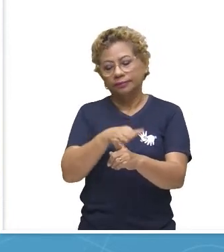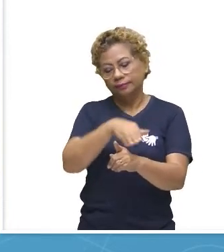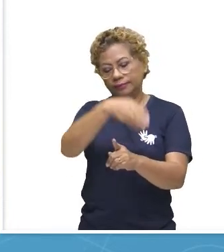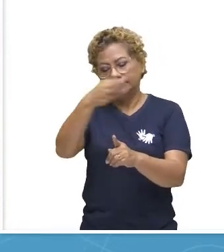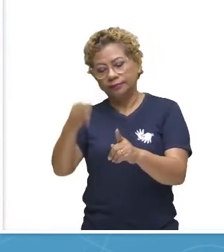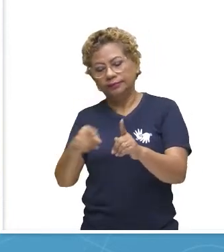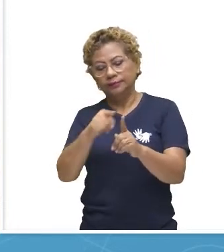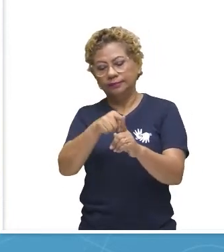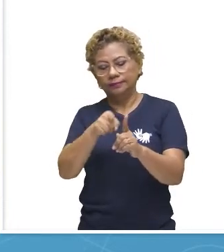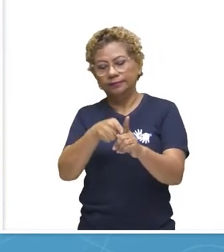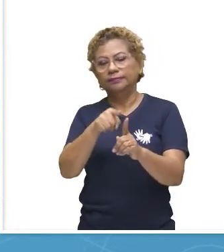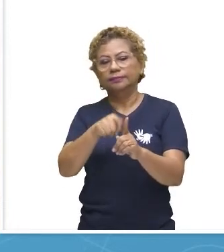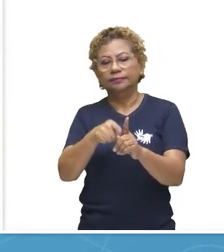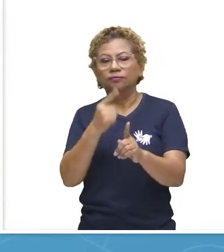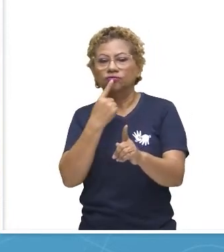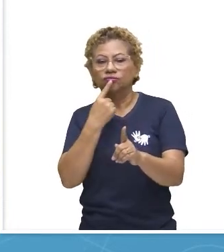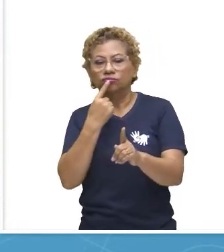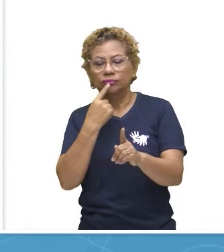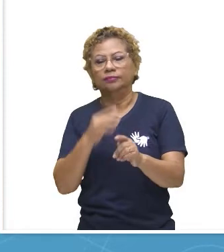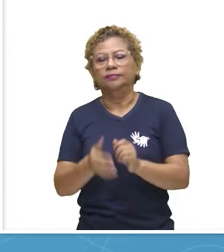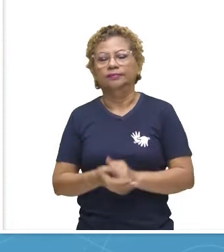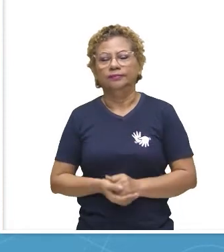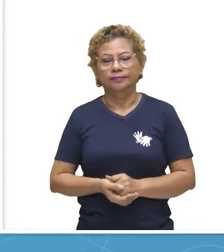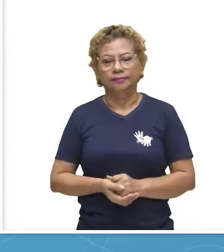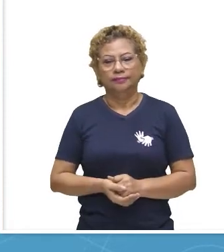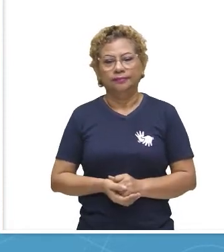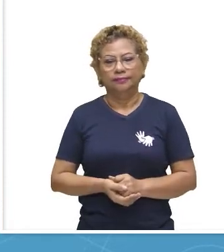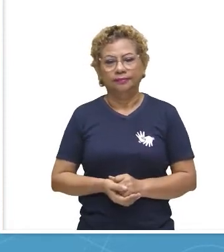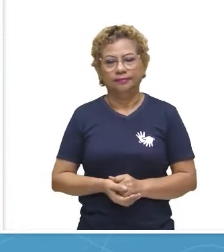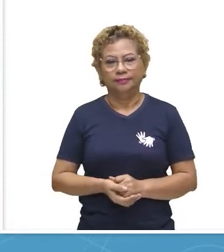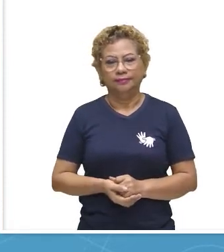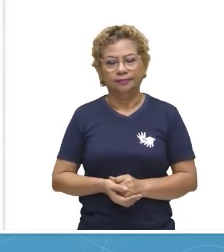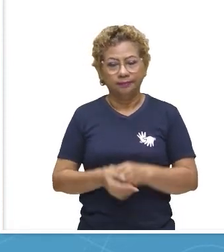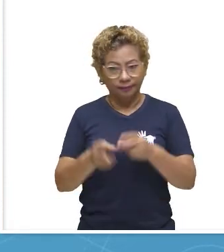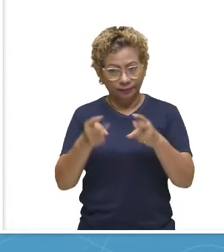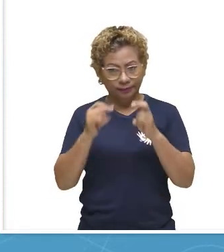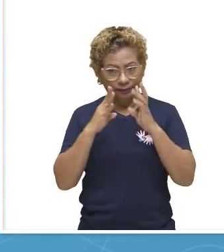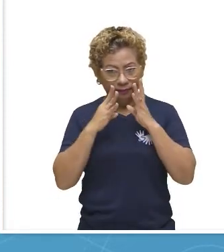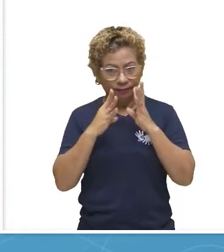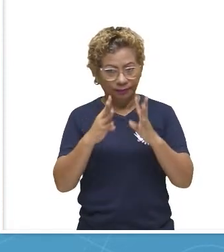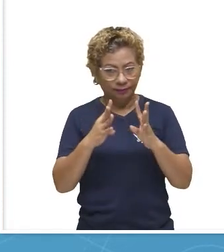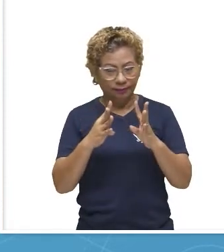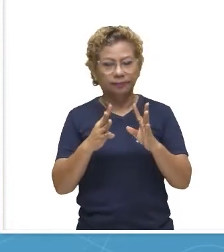outro ângulo analisado vai estar do outro lado da reta transversal.